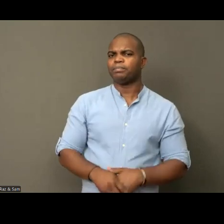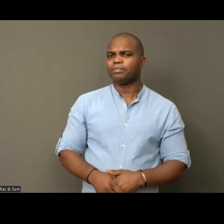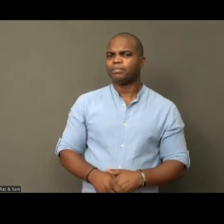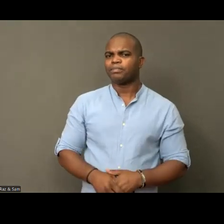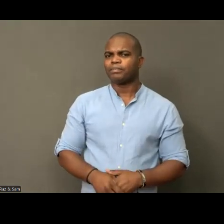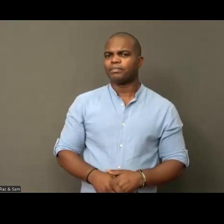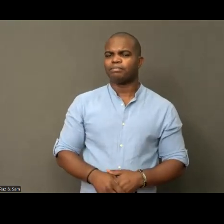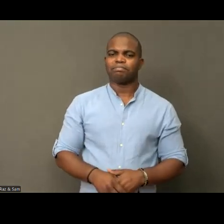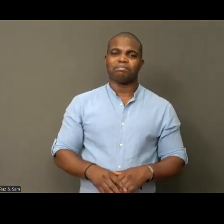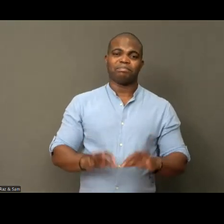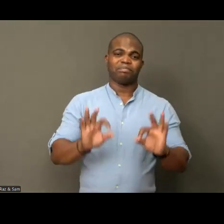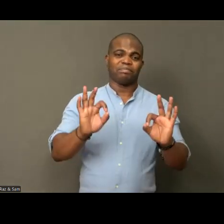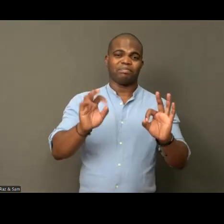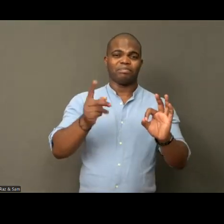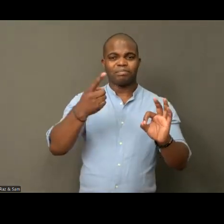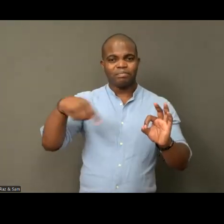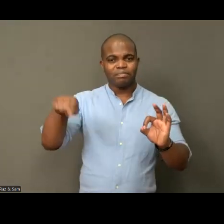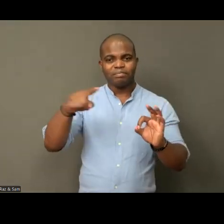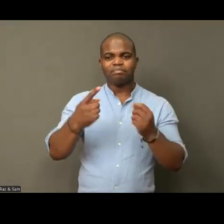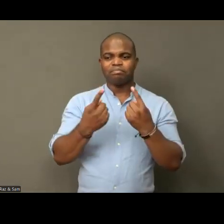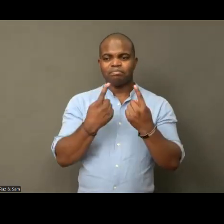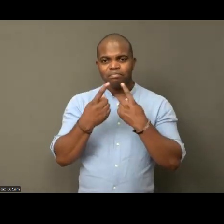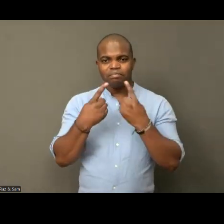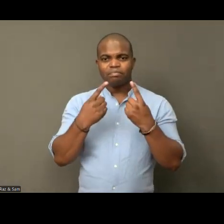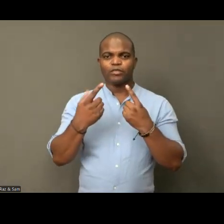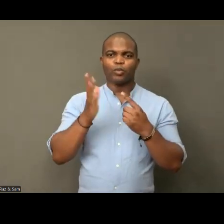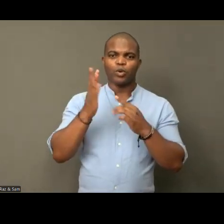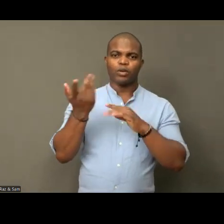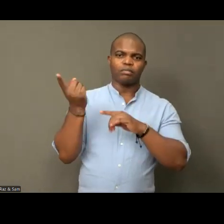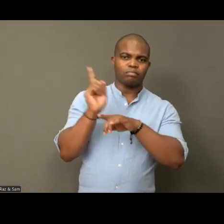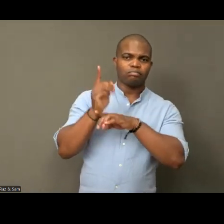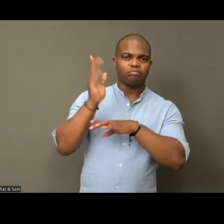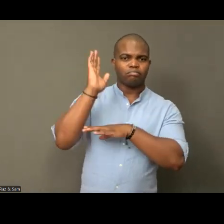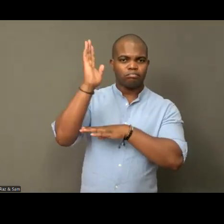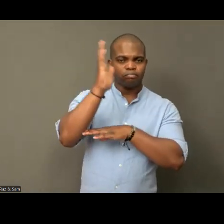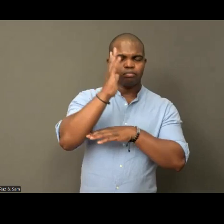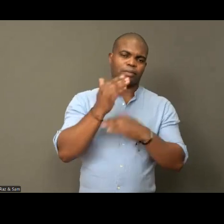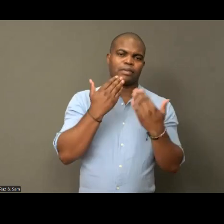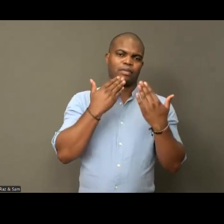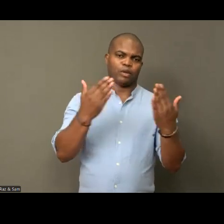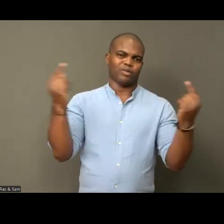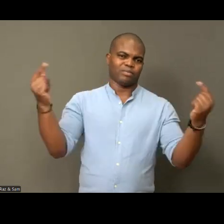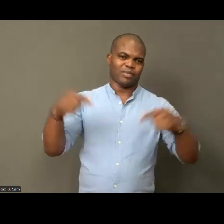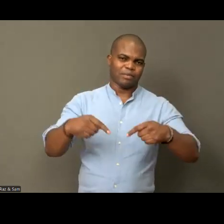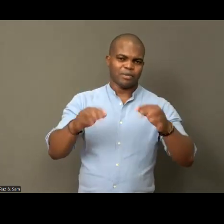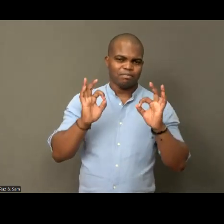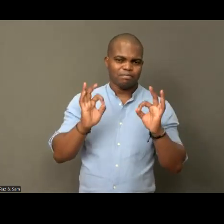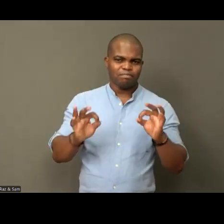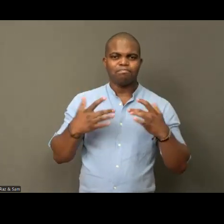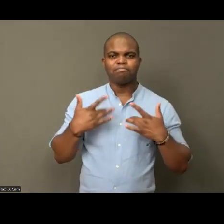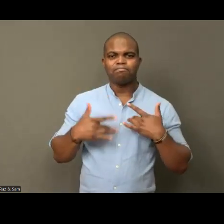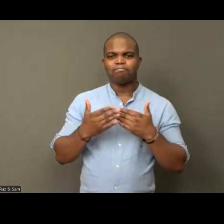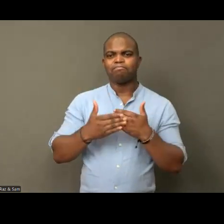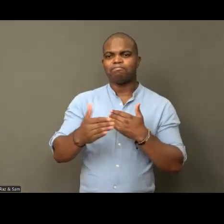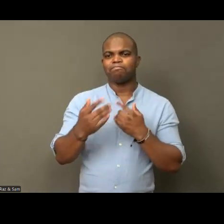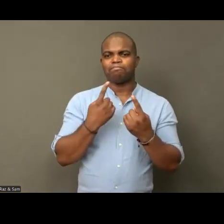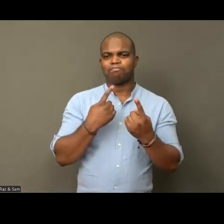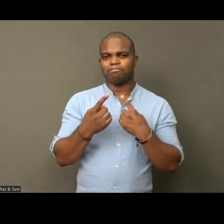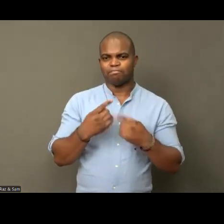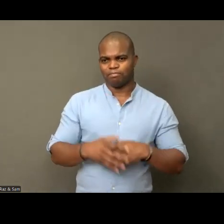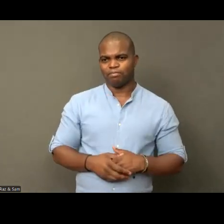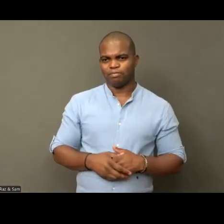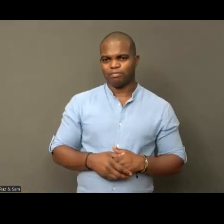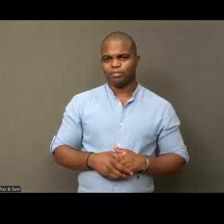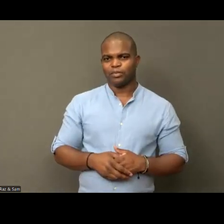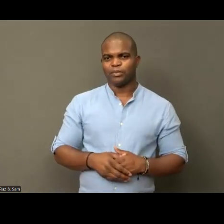vão compartilhar suas experiências conosco hoje e a todas as pessoas que participam. Muito obrigado a todos e todas